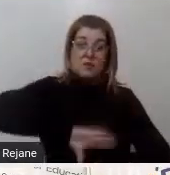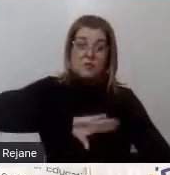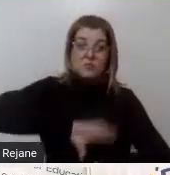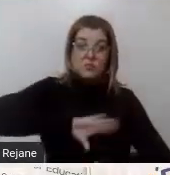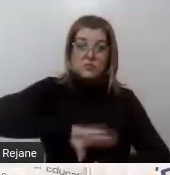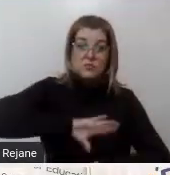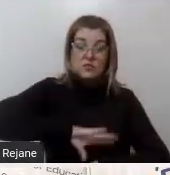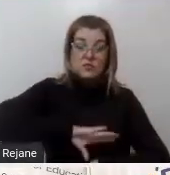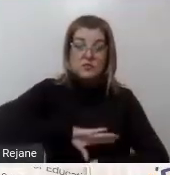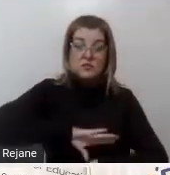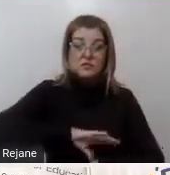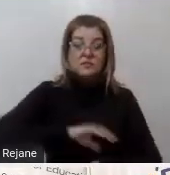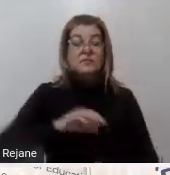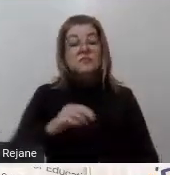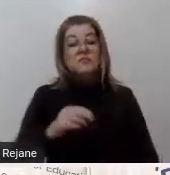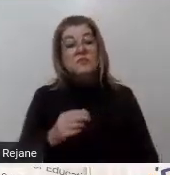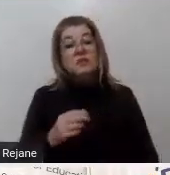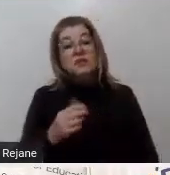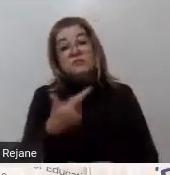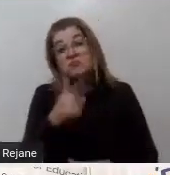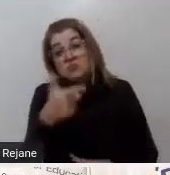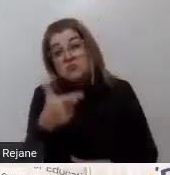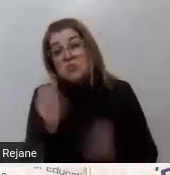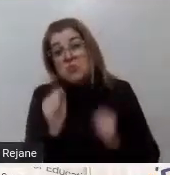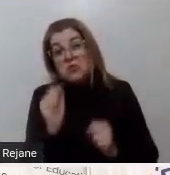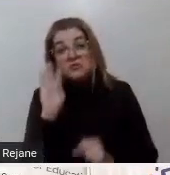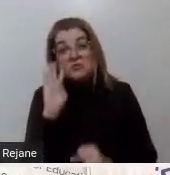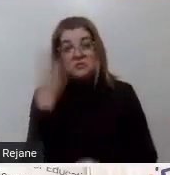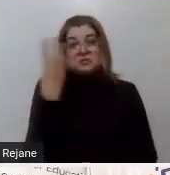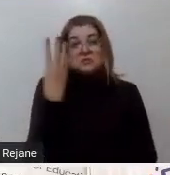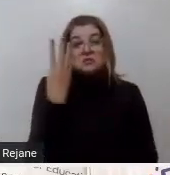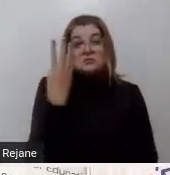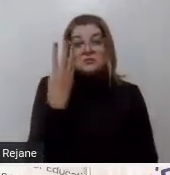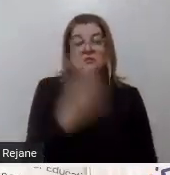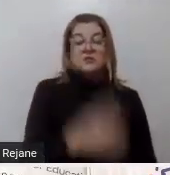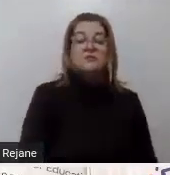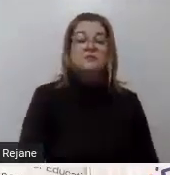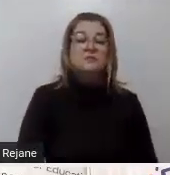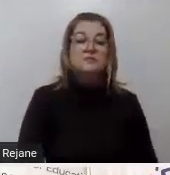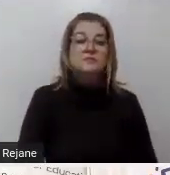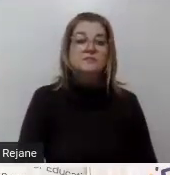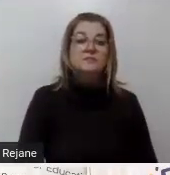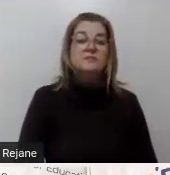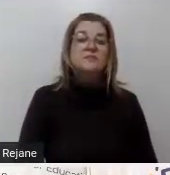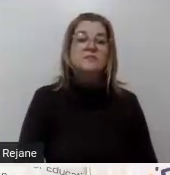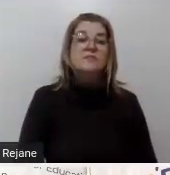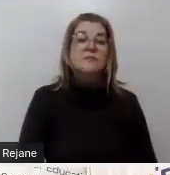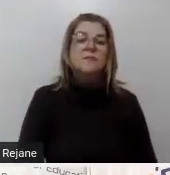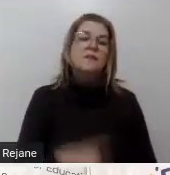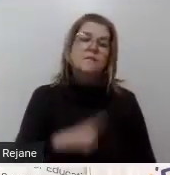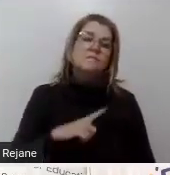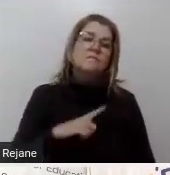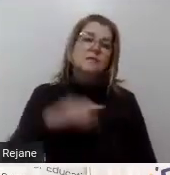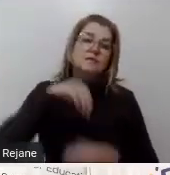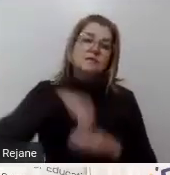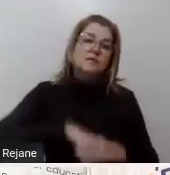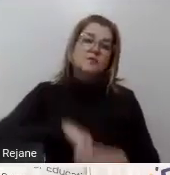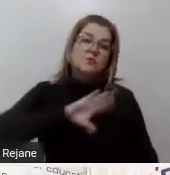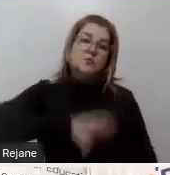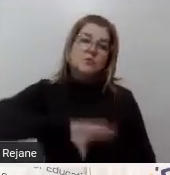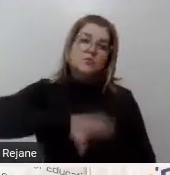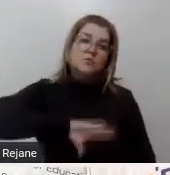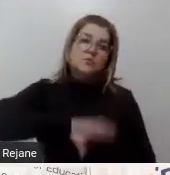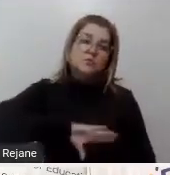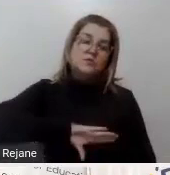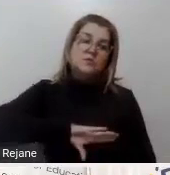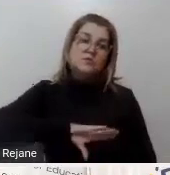ou eu posso criar um tópico, neste caso já existe, então eu vou clicar no tópico português, então ele já vai ser aninhado, né? Já vai